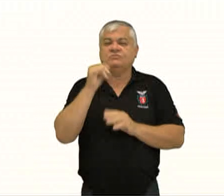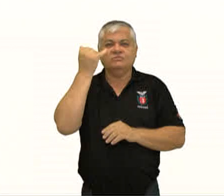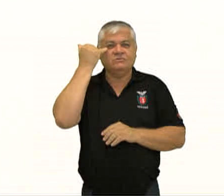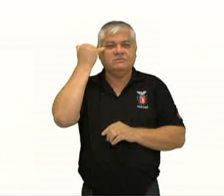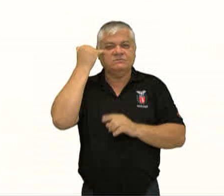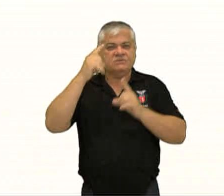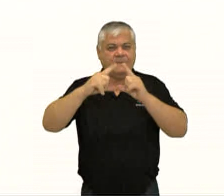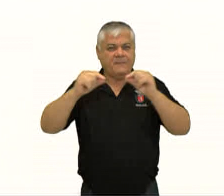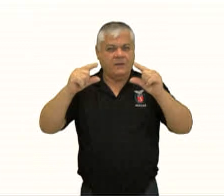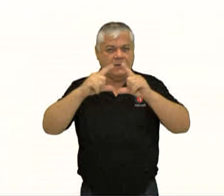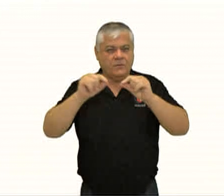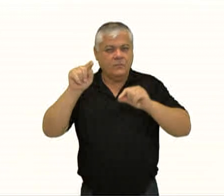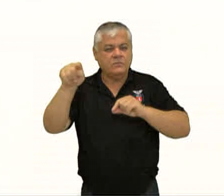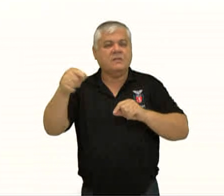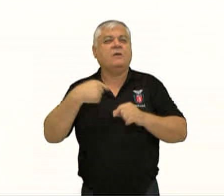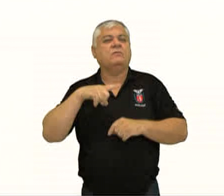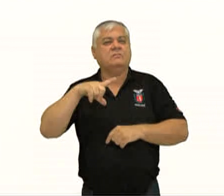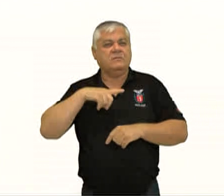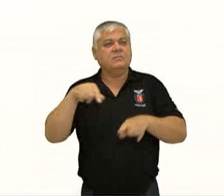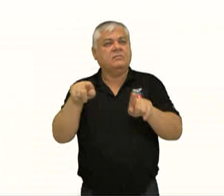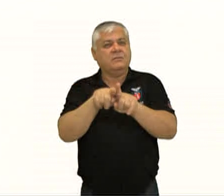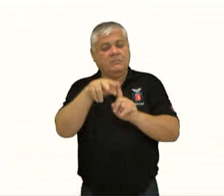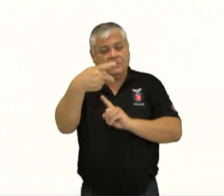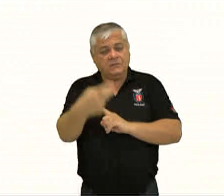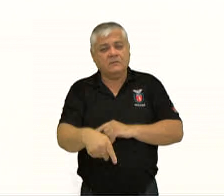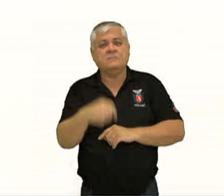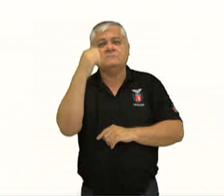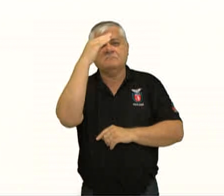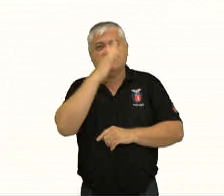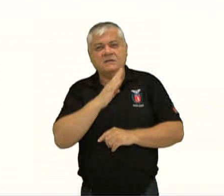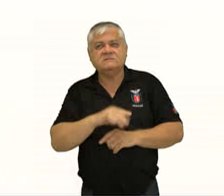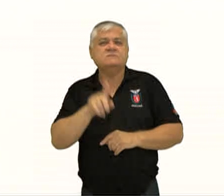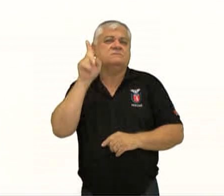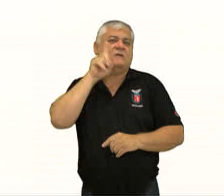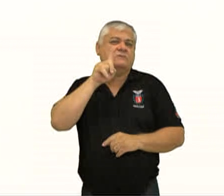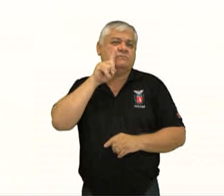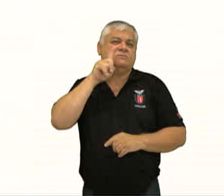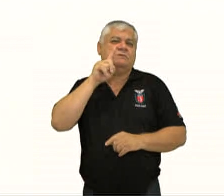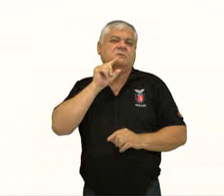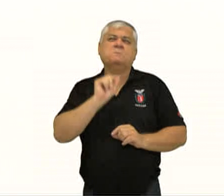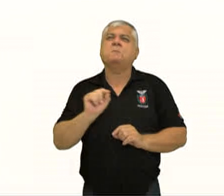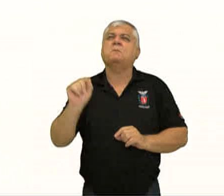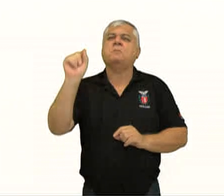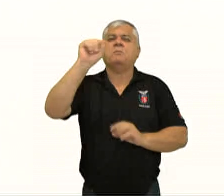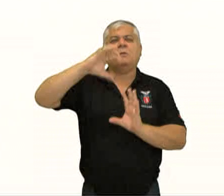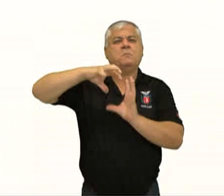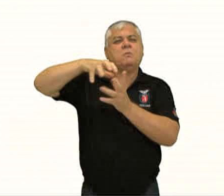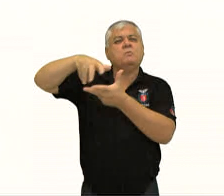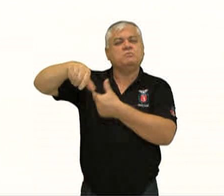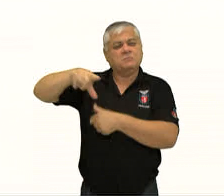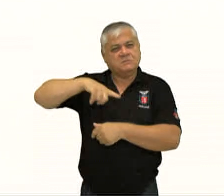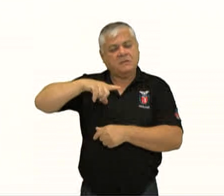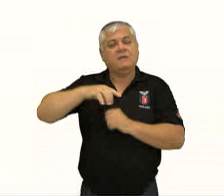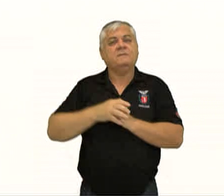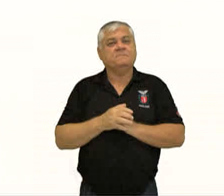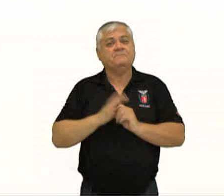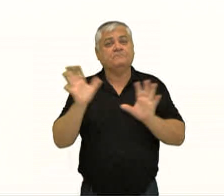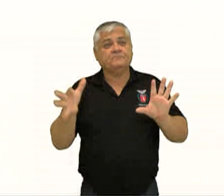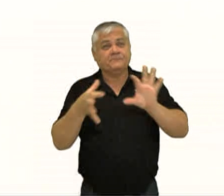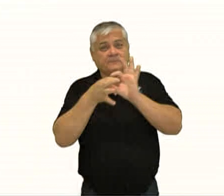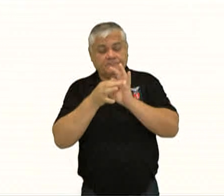séries antigos do Brasil, dos Estados Unidos e de outros cantos do mundo. Para além dos serviços ligados à